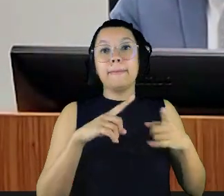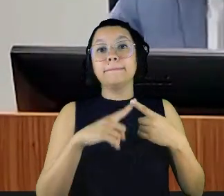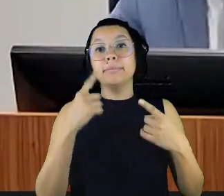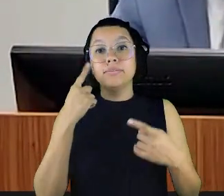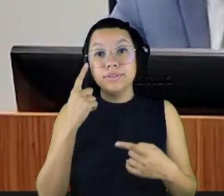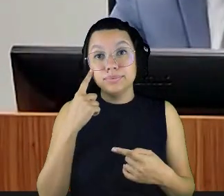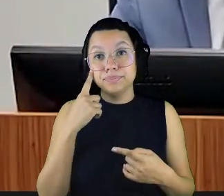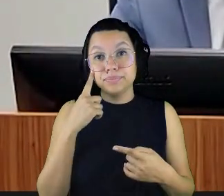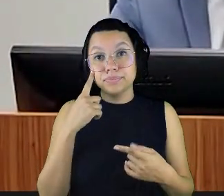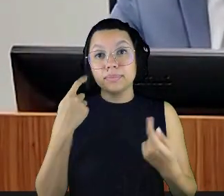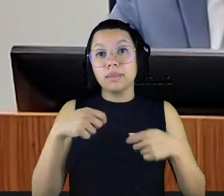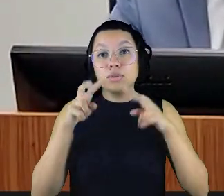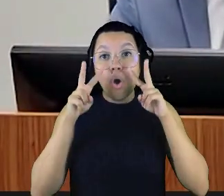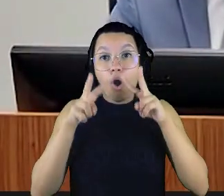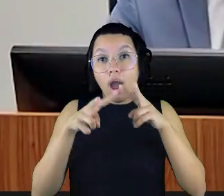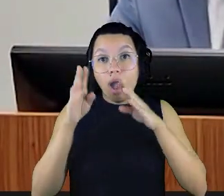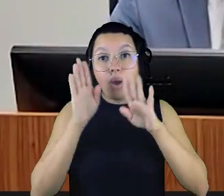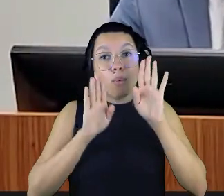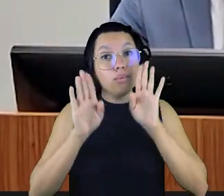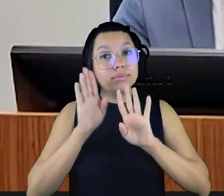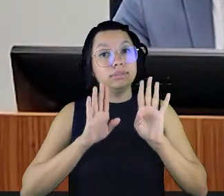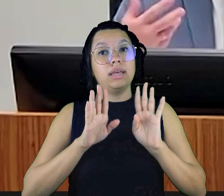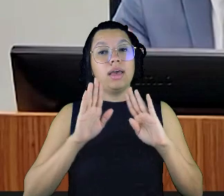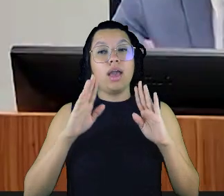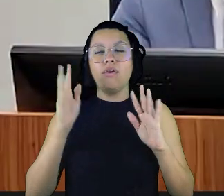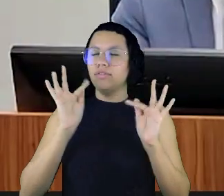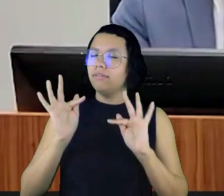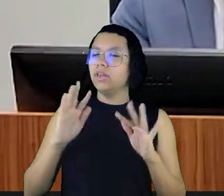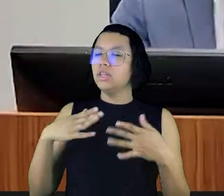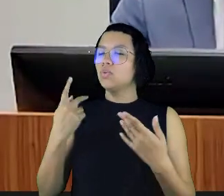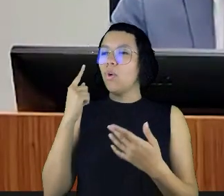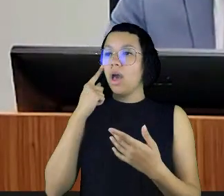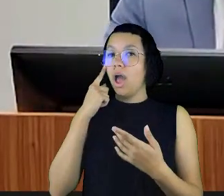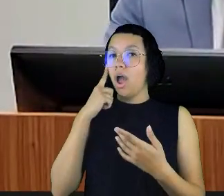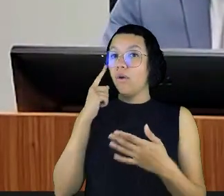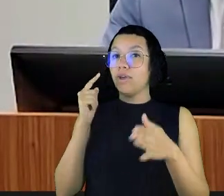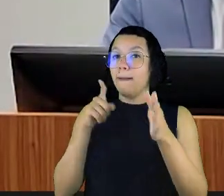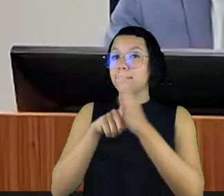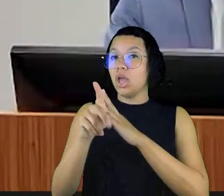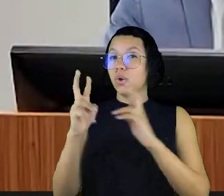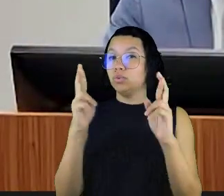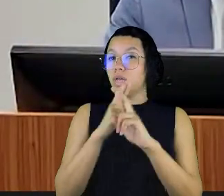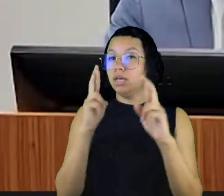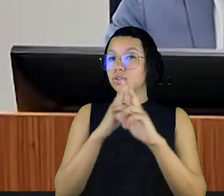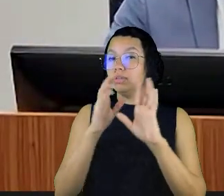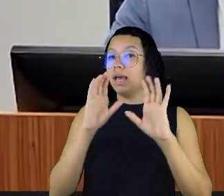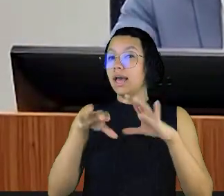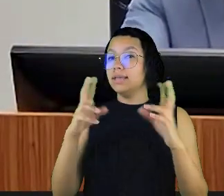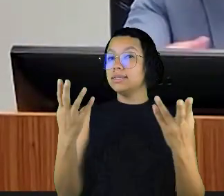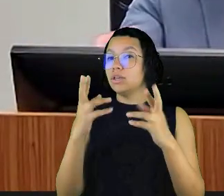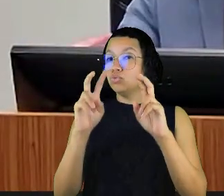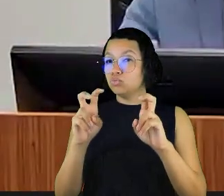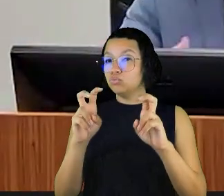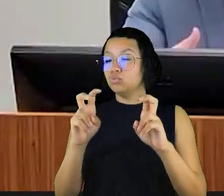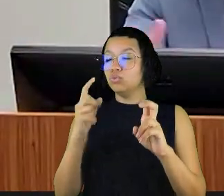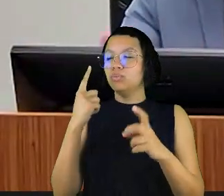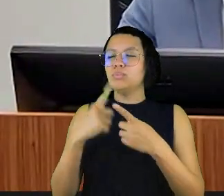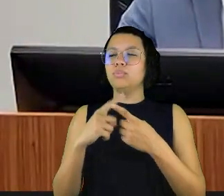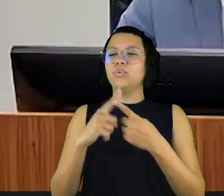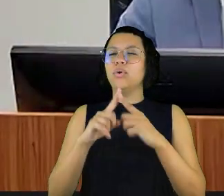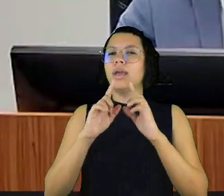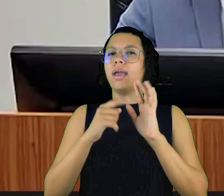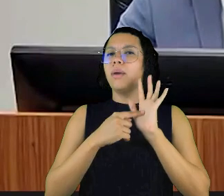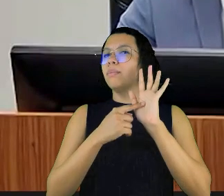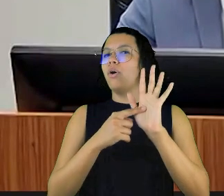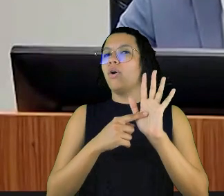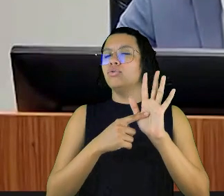muito feliz quando eu vi pergunta formulada nesse sentido, porque demonstra que o assunto vem sendo, de